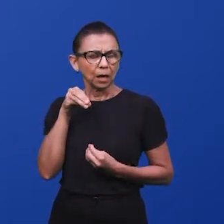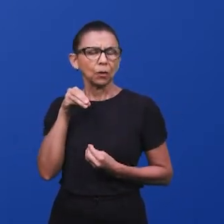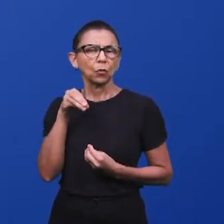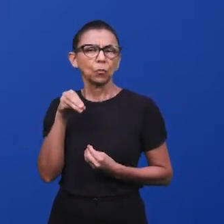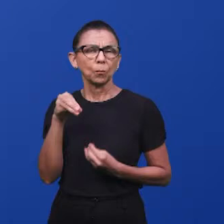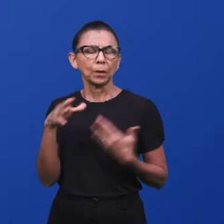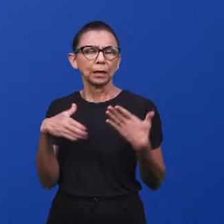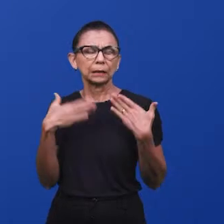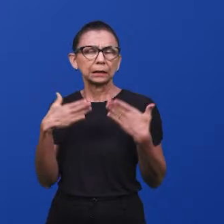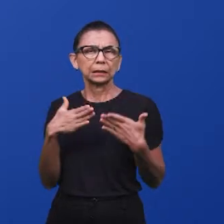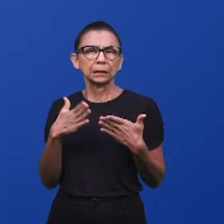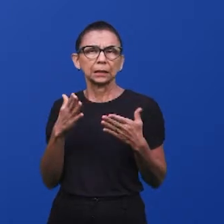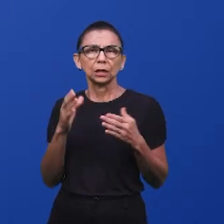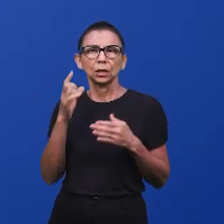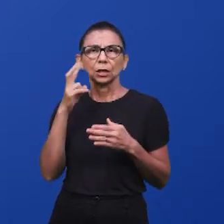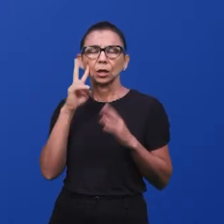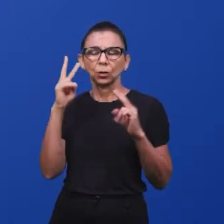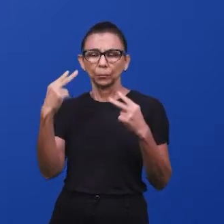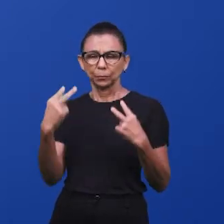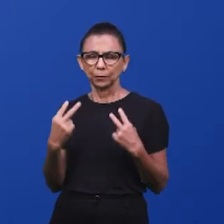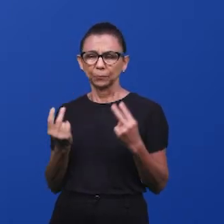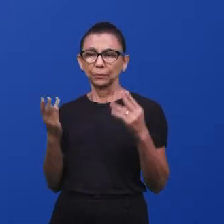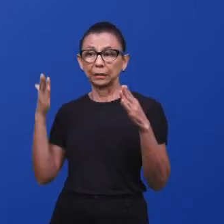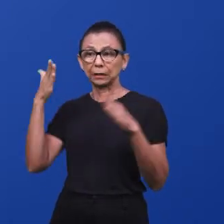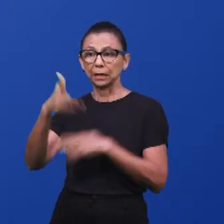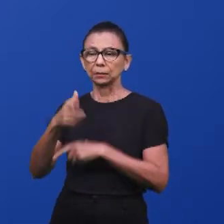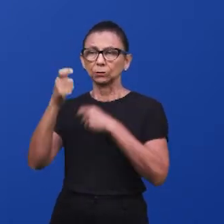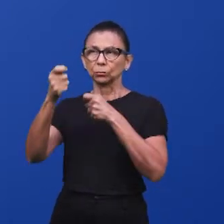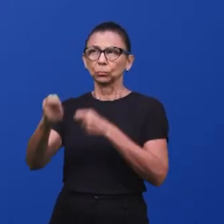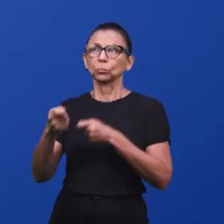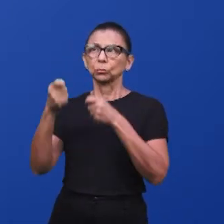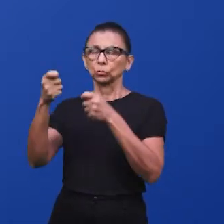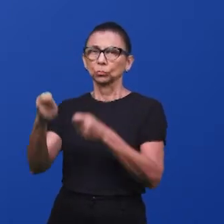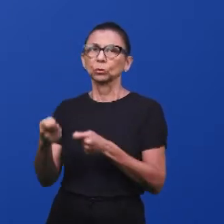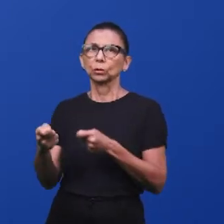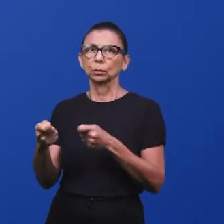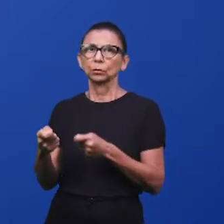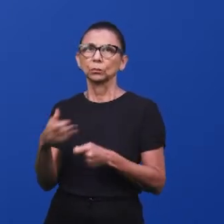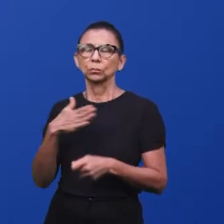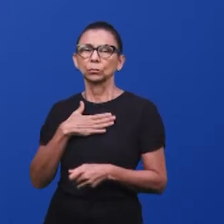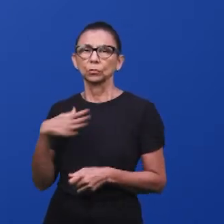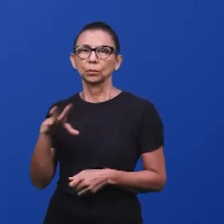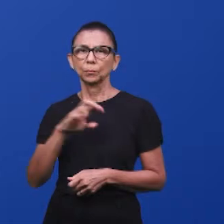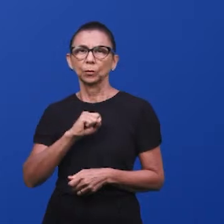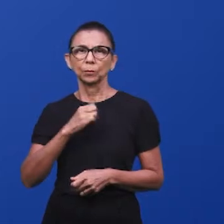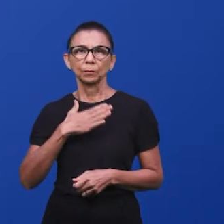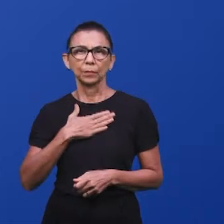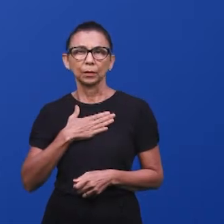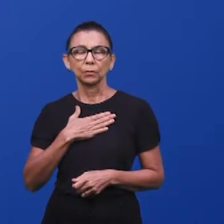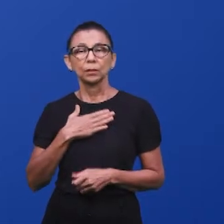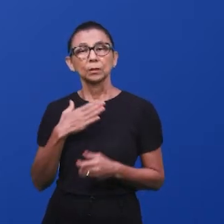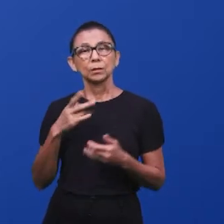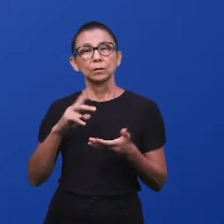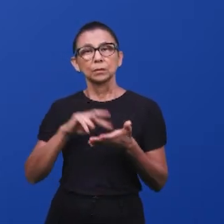minha alma nos carros do meu nobre povo excelente. Fala sobre o arrebatamento, a ida da igreja a encontrar com o noivo na eternidade, que é o Senhor